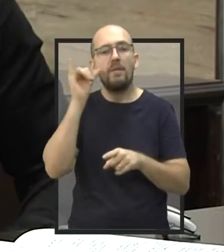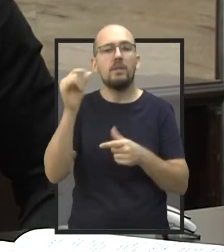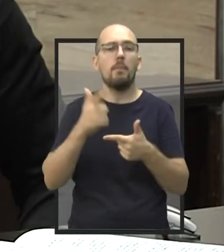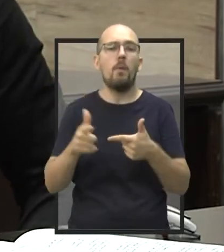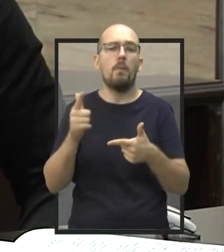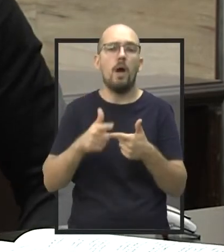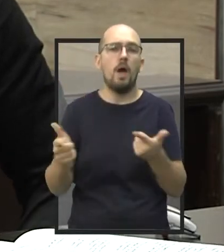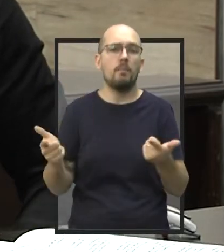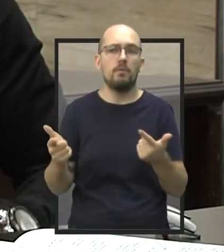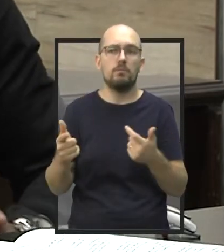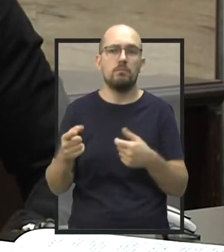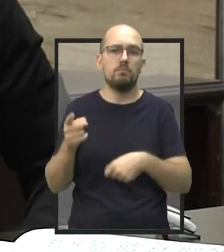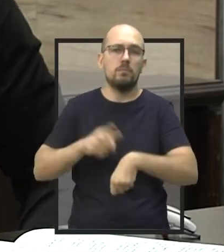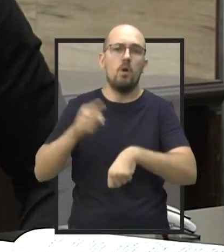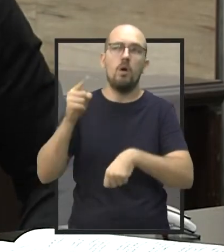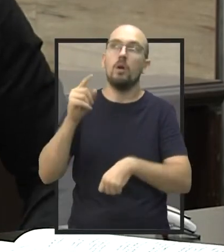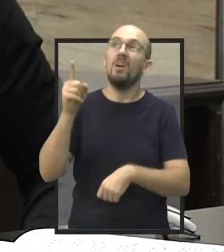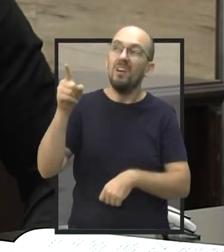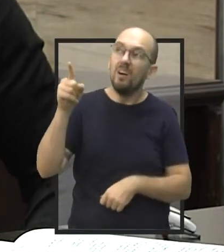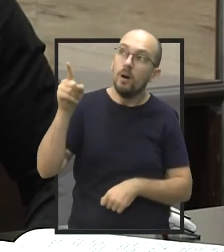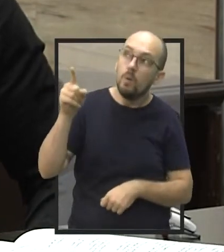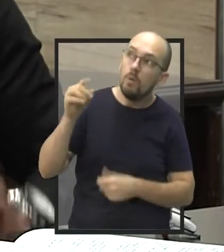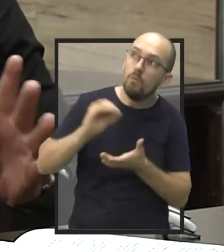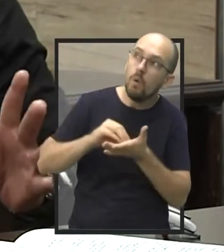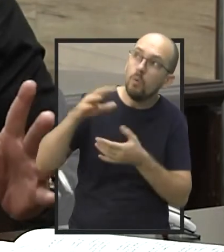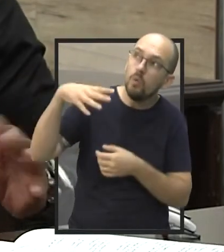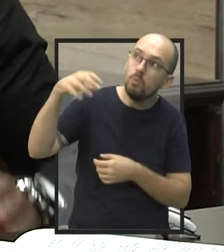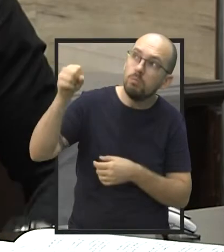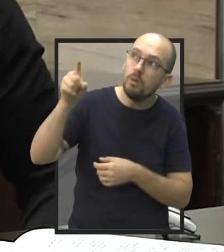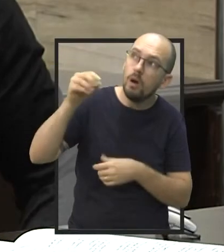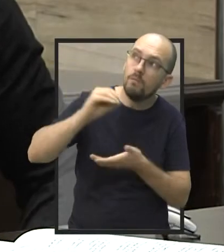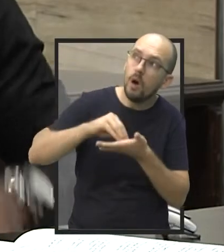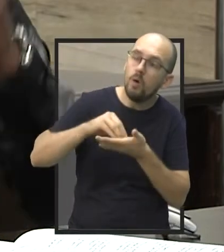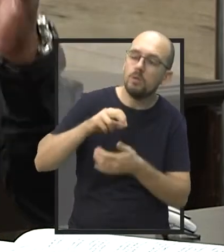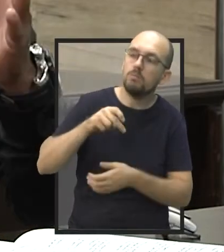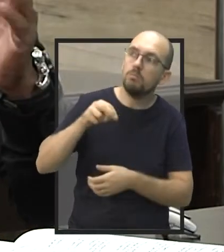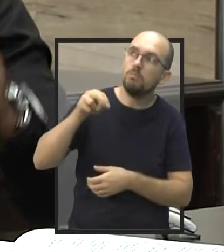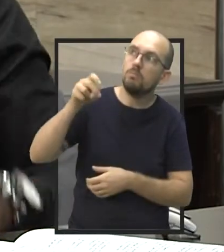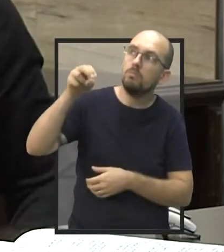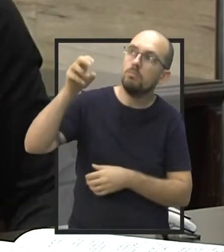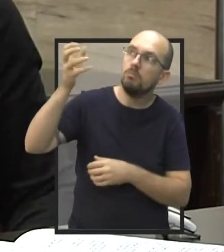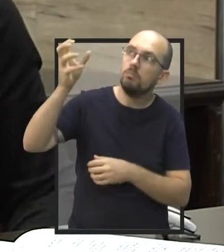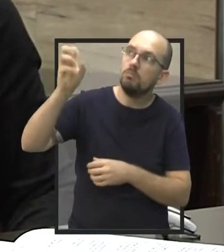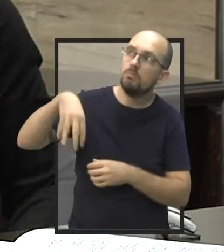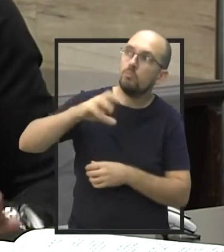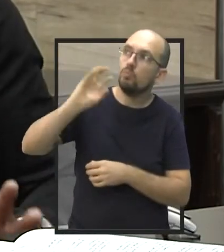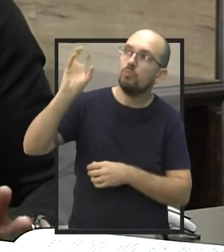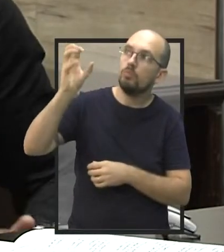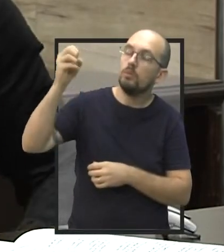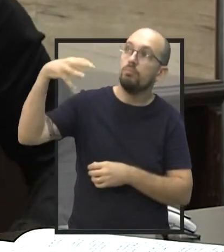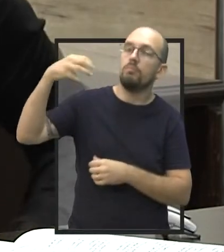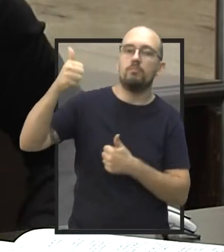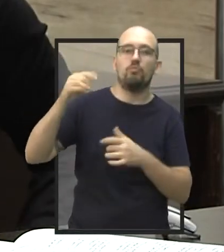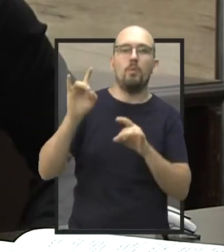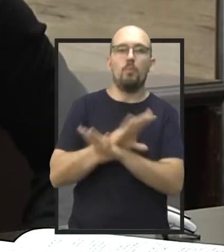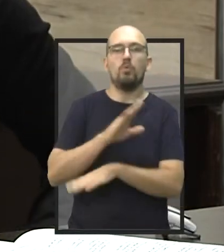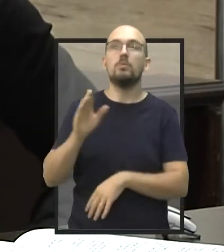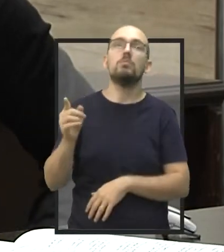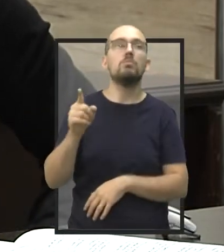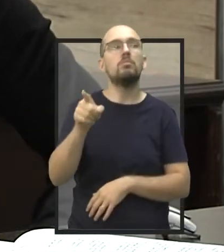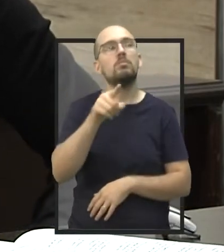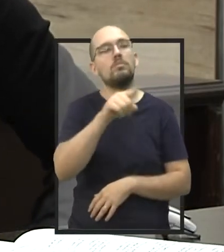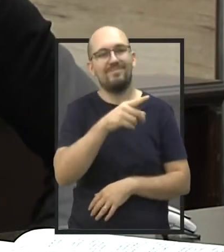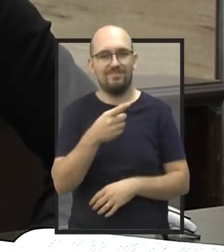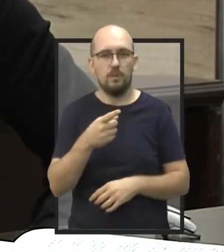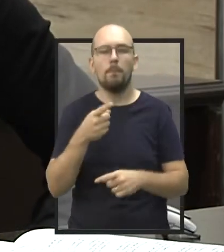problema momentaneamente, né? Do momento você já trocaria, você já veria que ficou claro, você partia para outro. Então assim, porque andando às vezes no distrito lá,